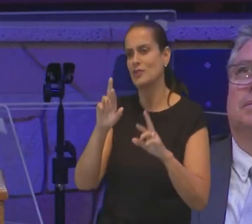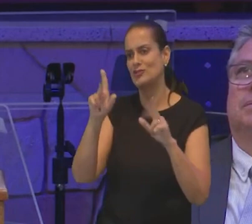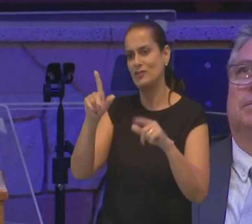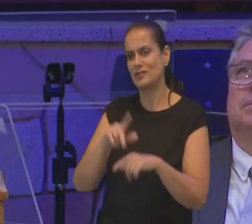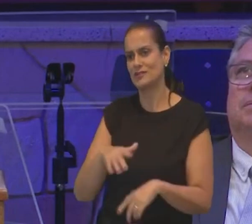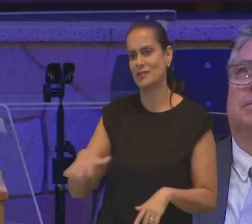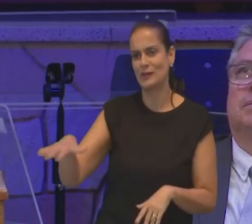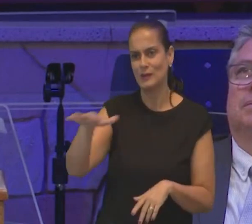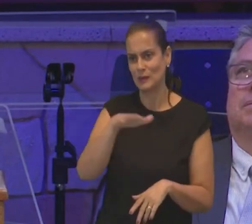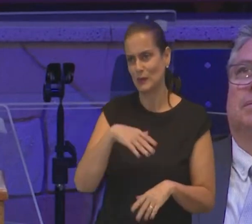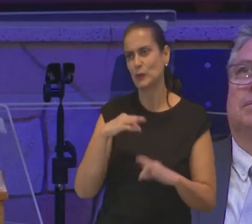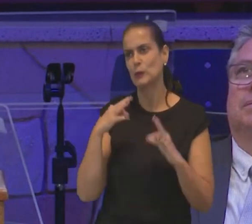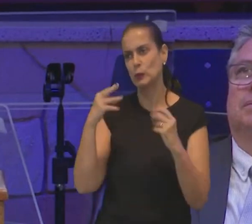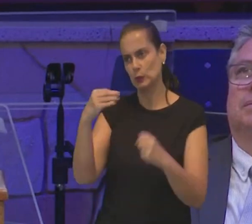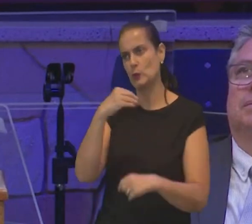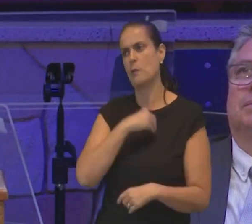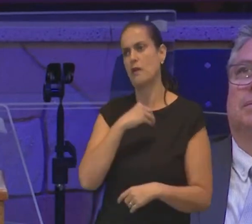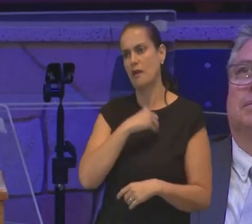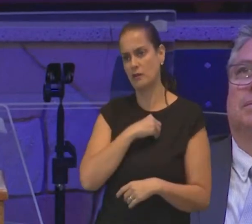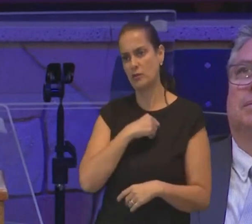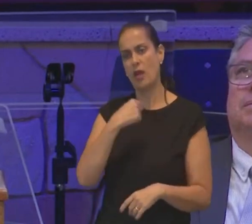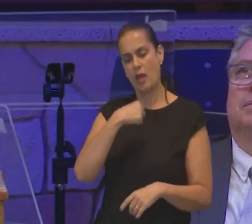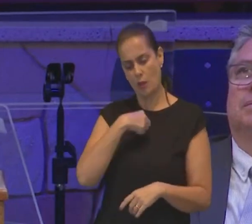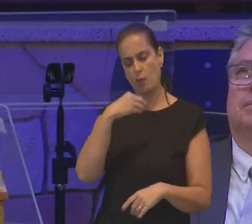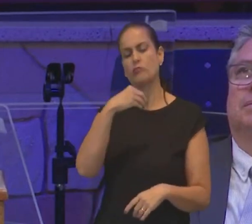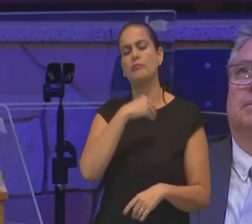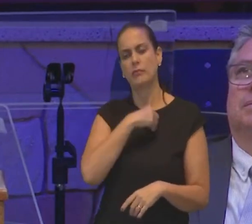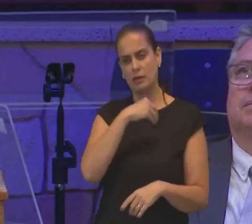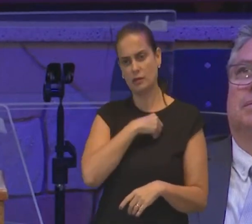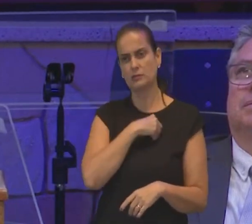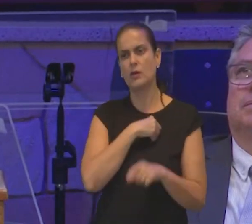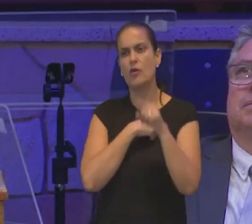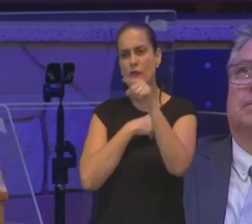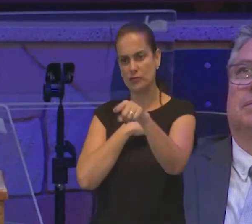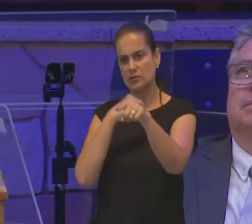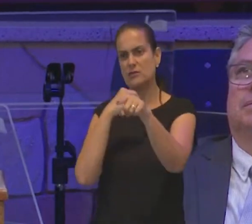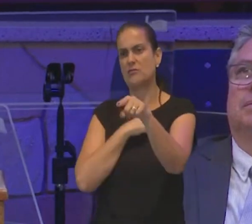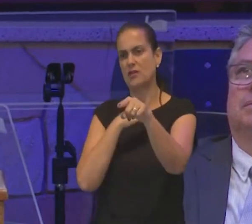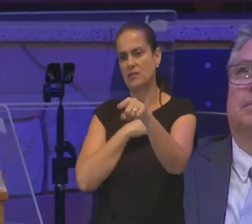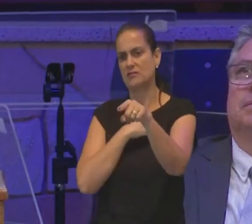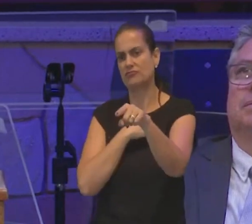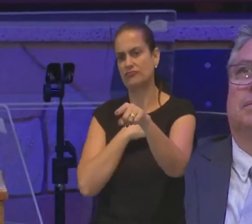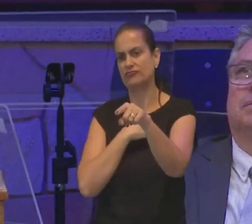Todos nós somos pecadores. Eu sou pecador. Você é pecador.